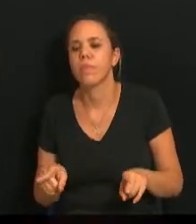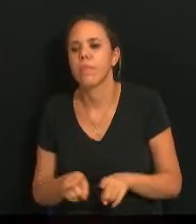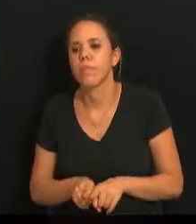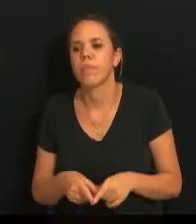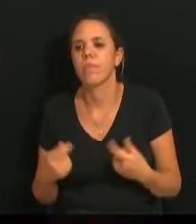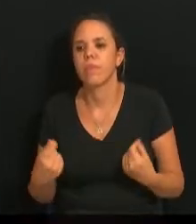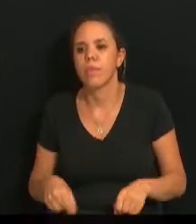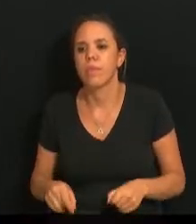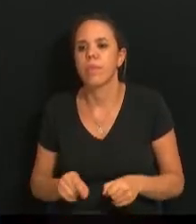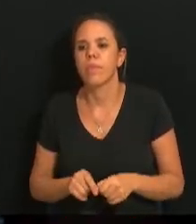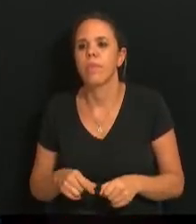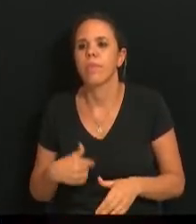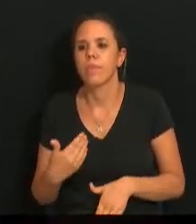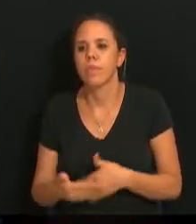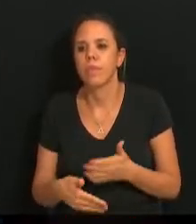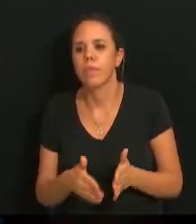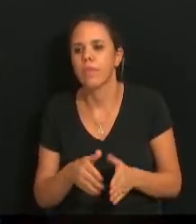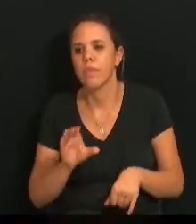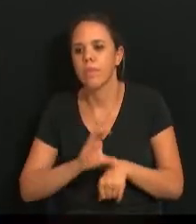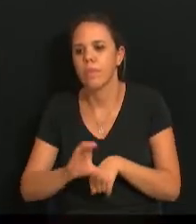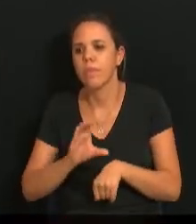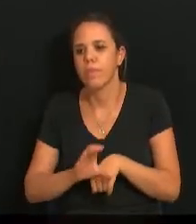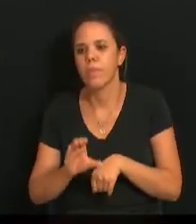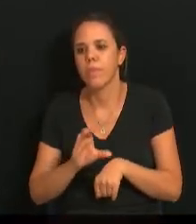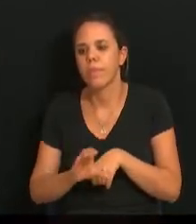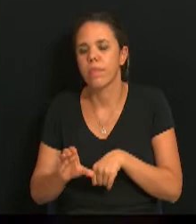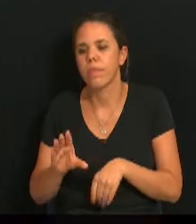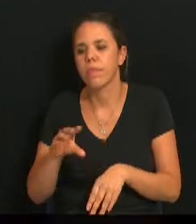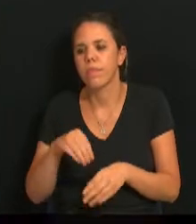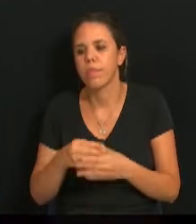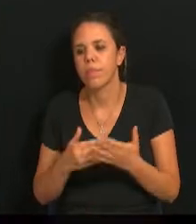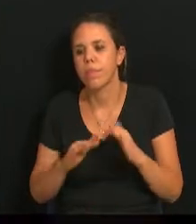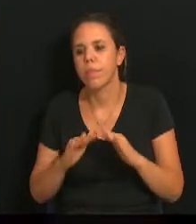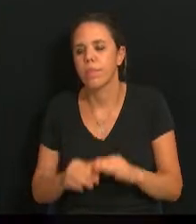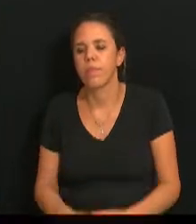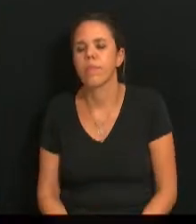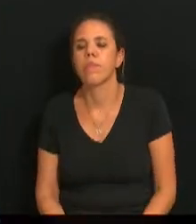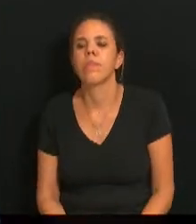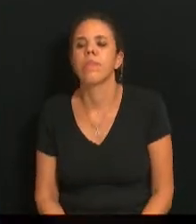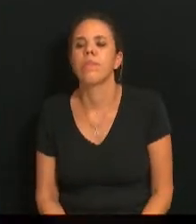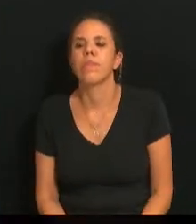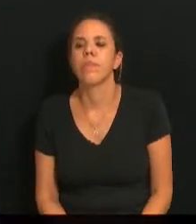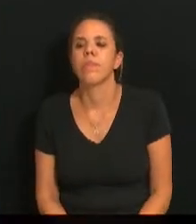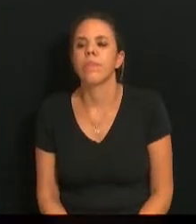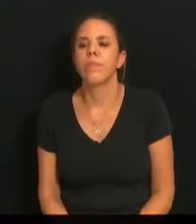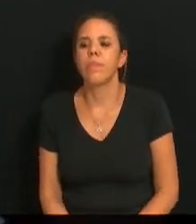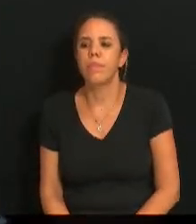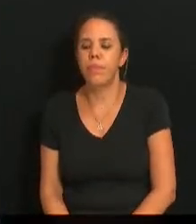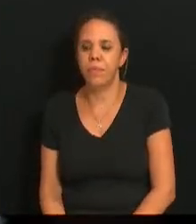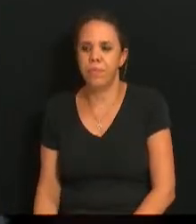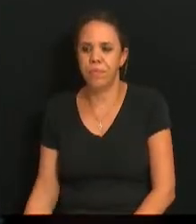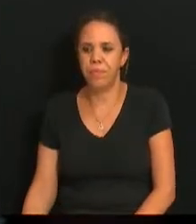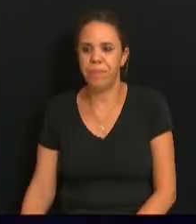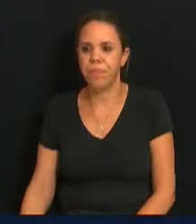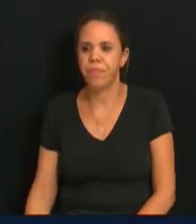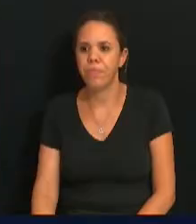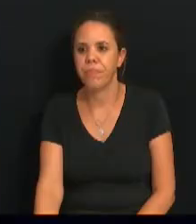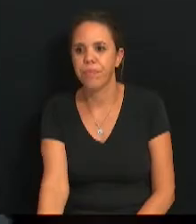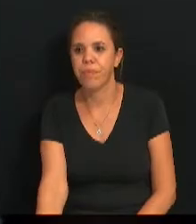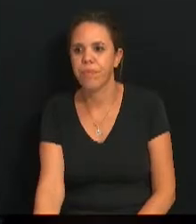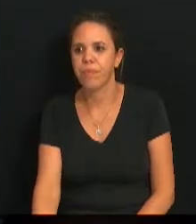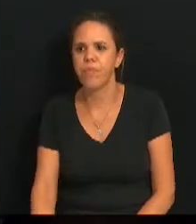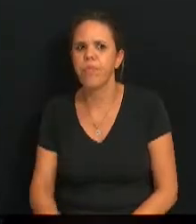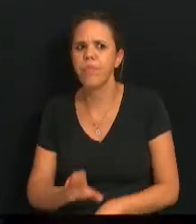dado em cursos no interior da própria escola, ou juntando algumas unidades, ou então cursos oferecidos pelo